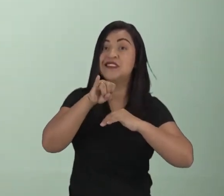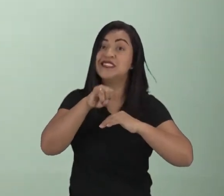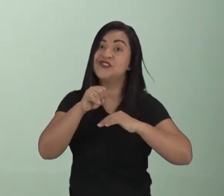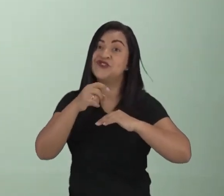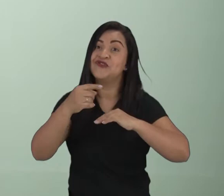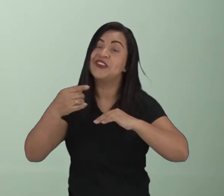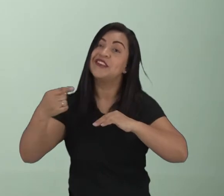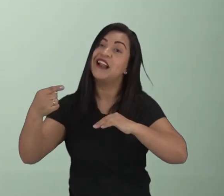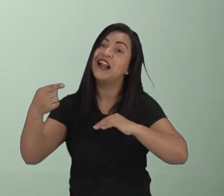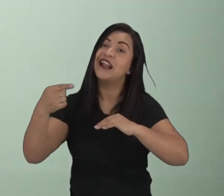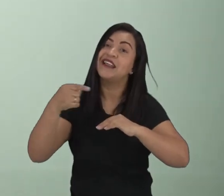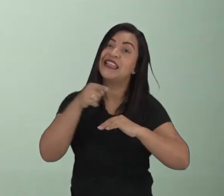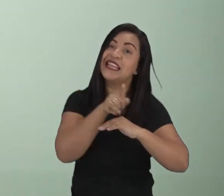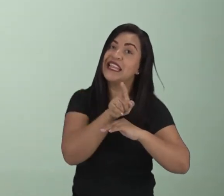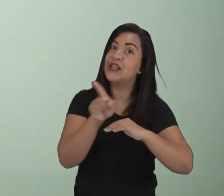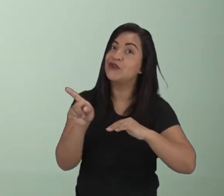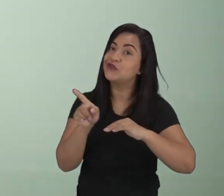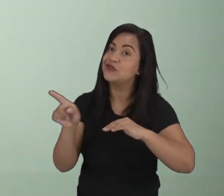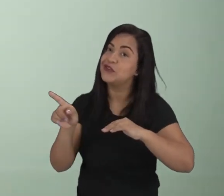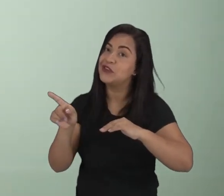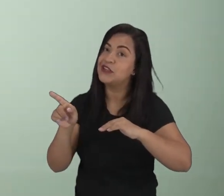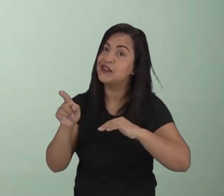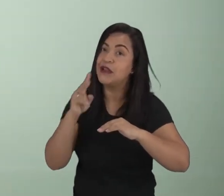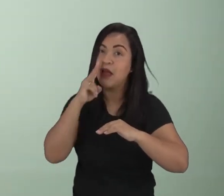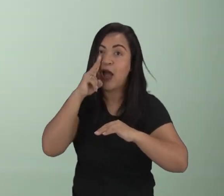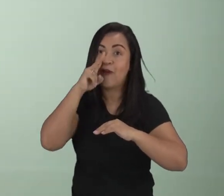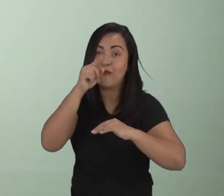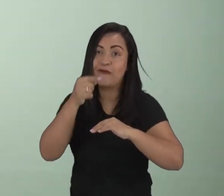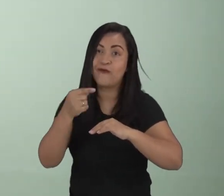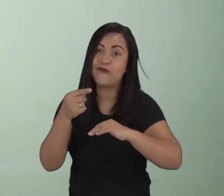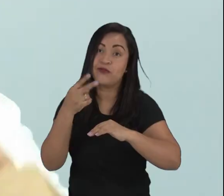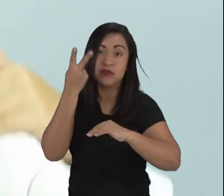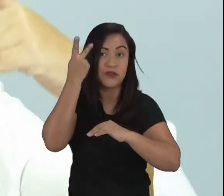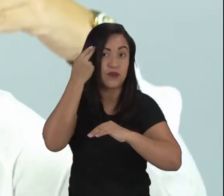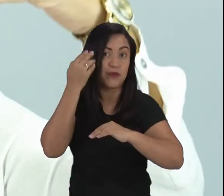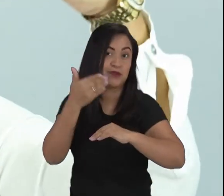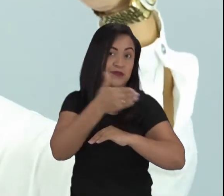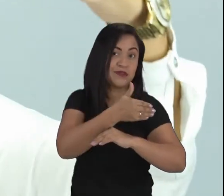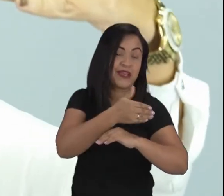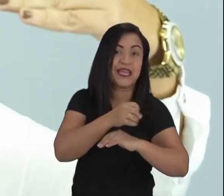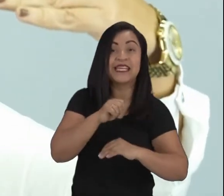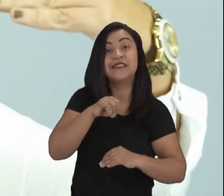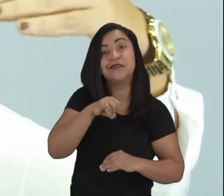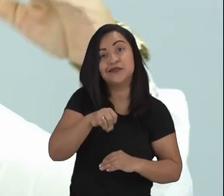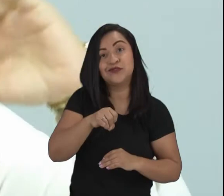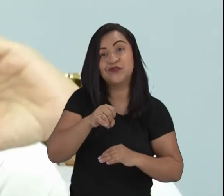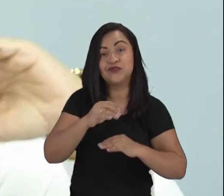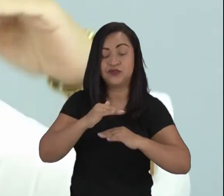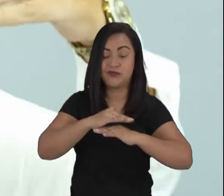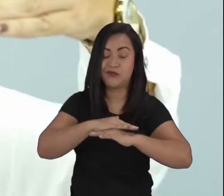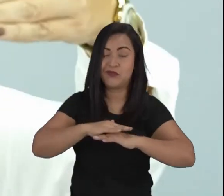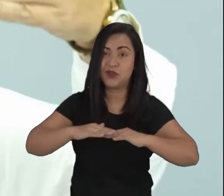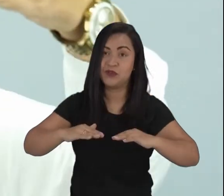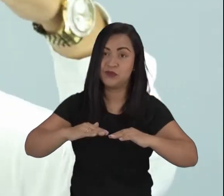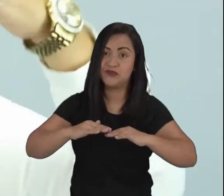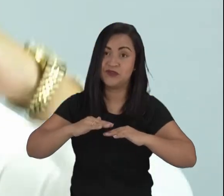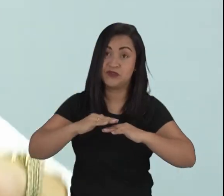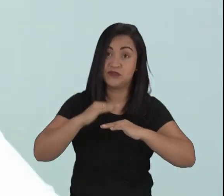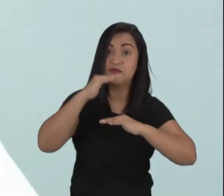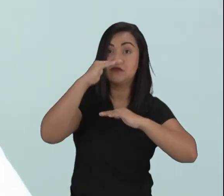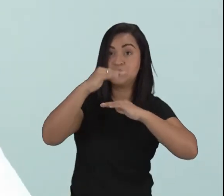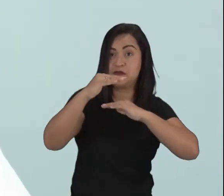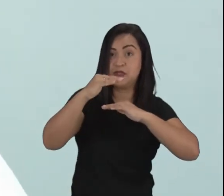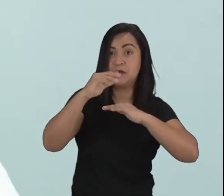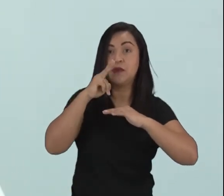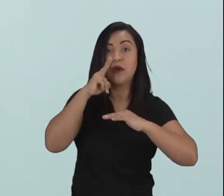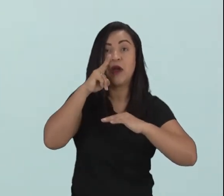lateral direita, a força normal estará para a esquerda. Se a superfície estiver em cima, a força normal terá